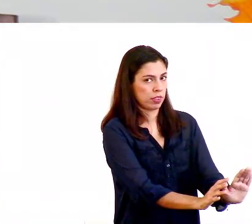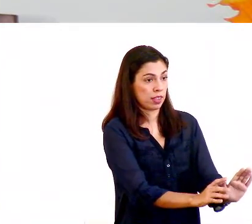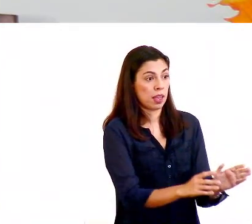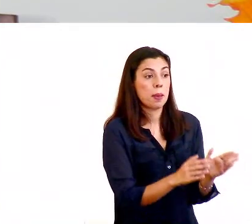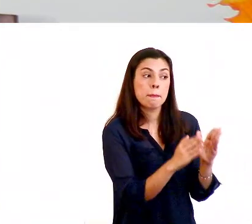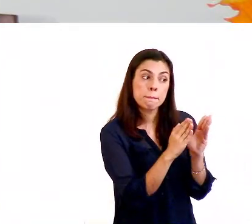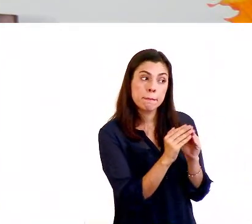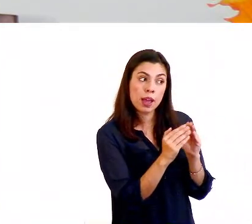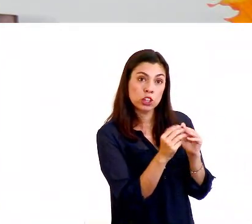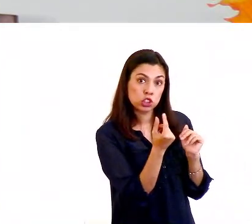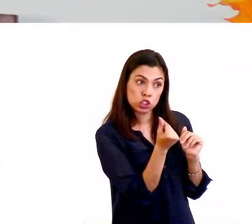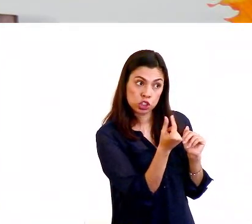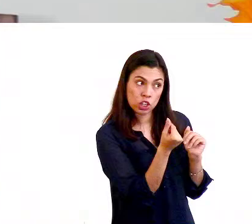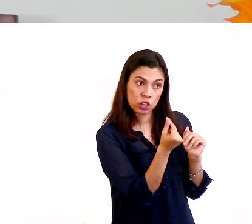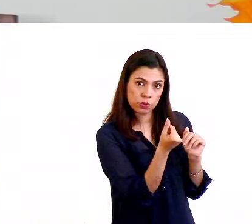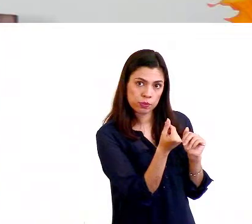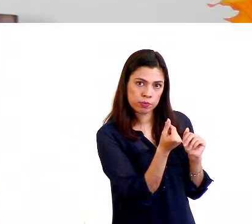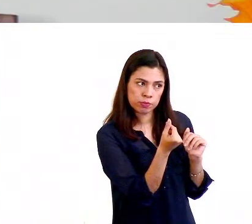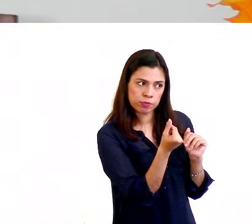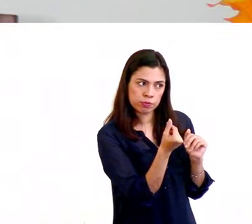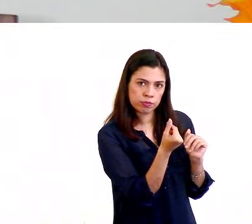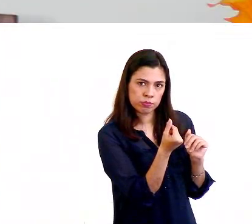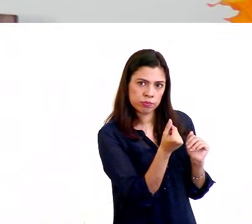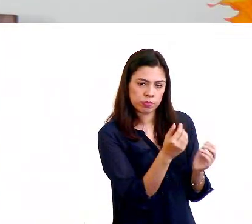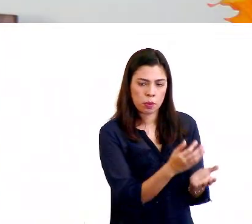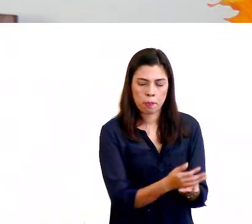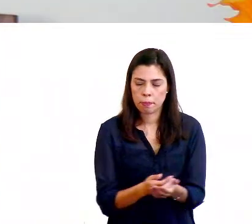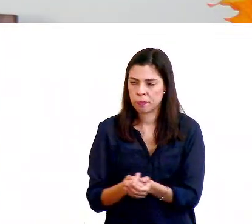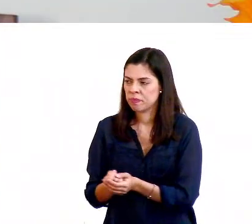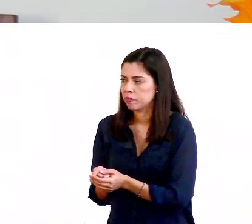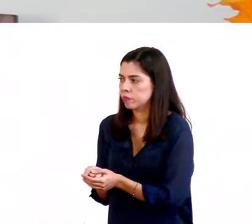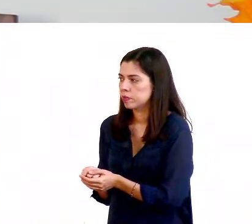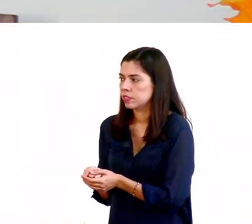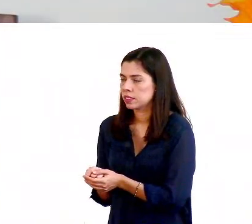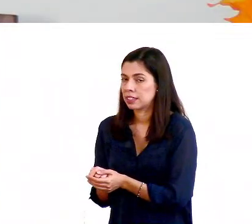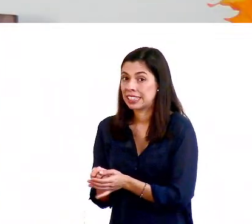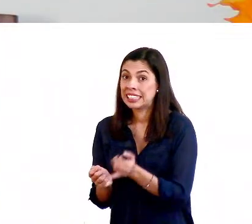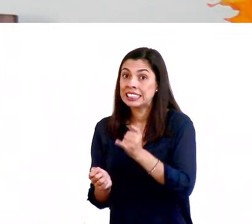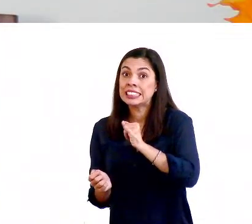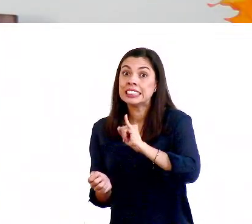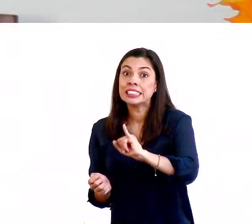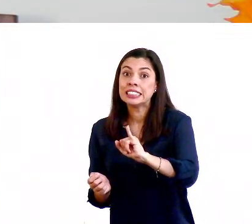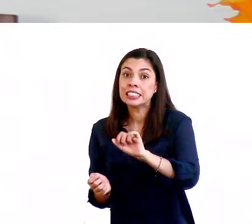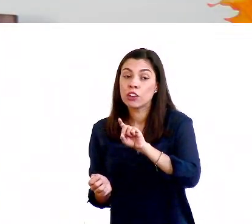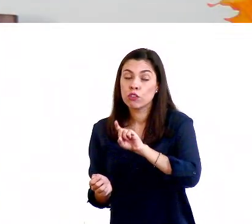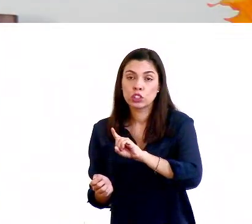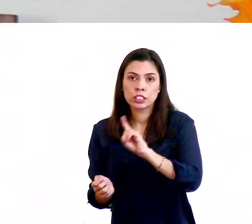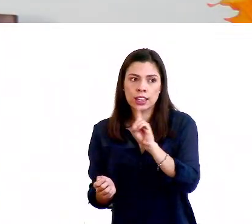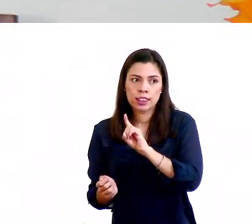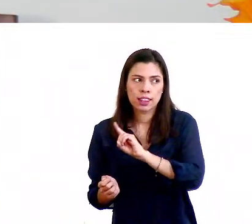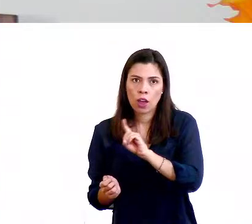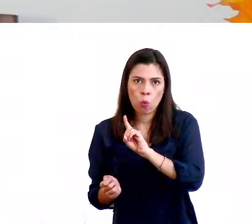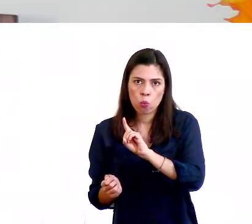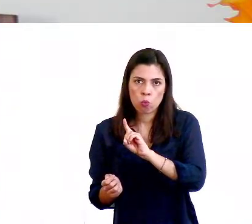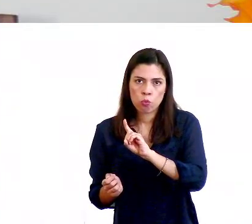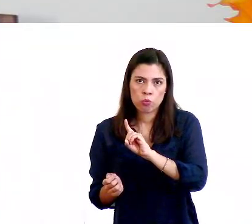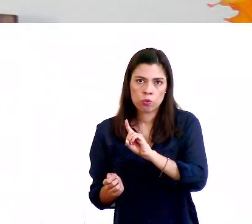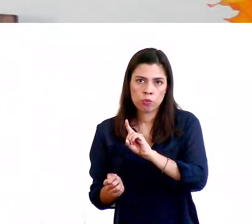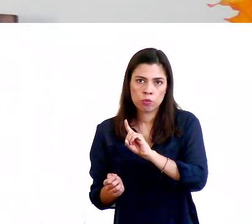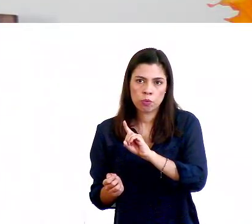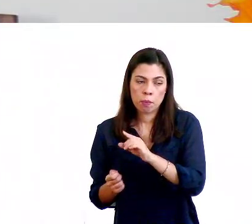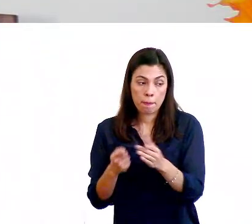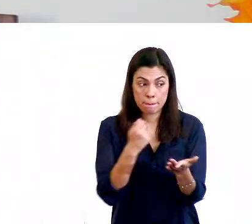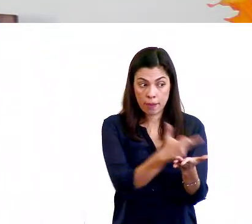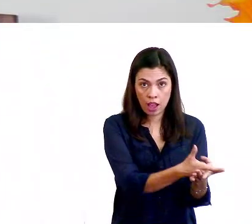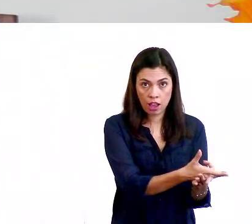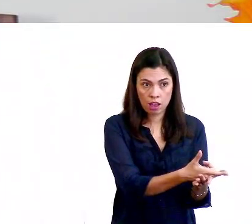Ou seja, se fosse possível que alguém sobre quem